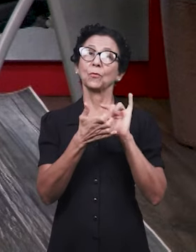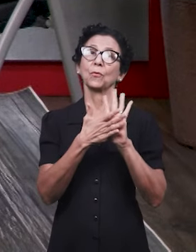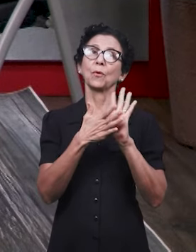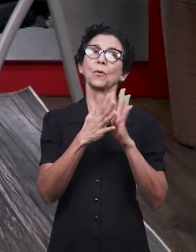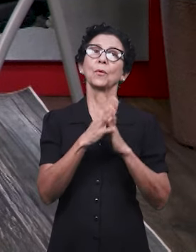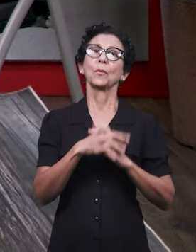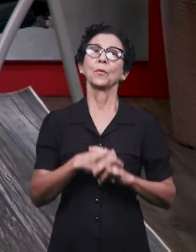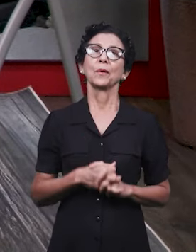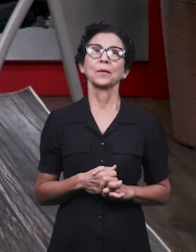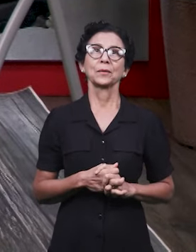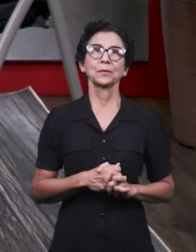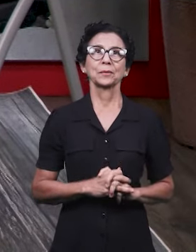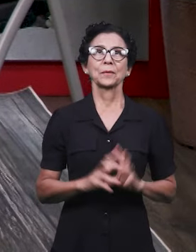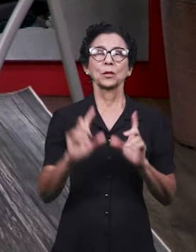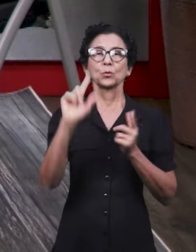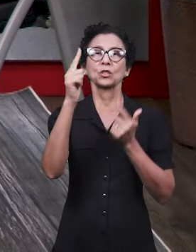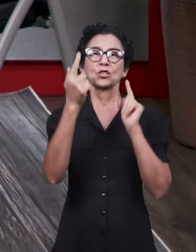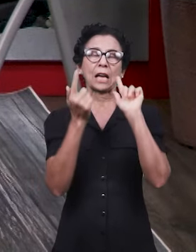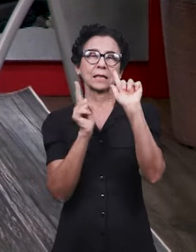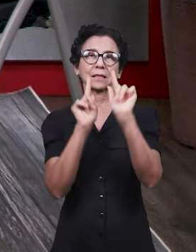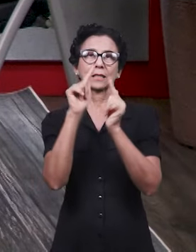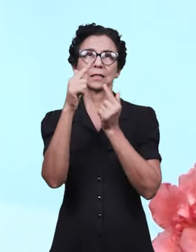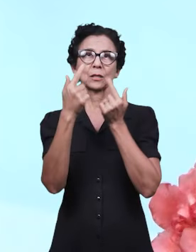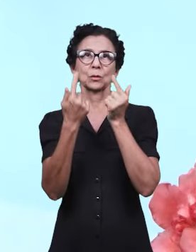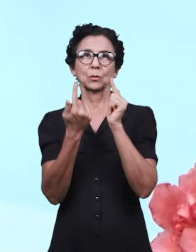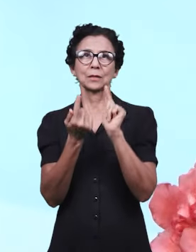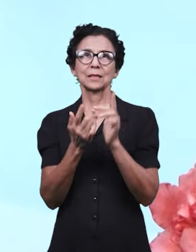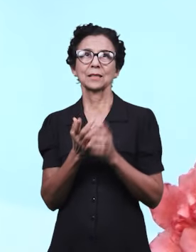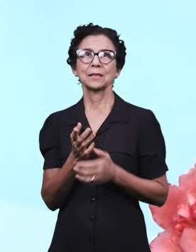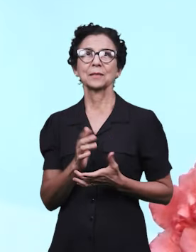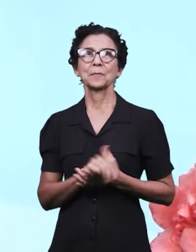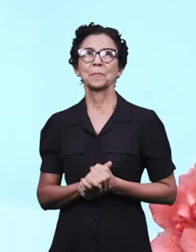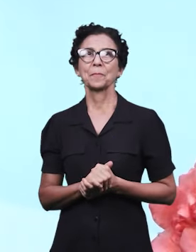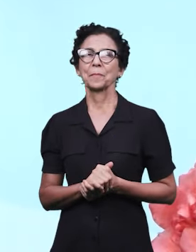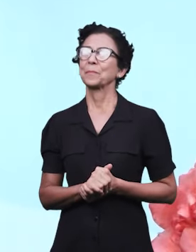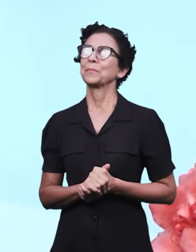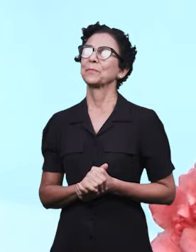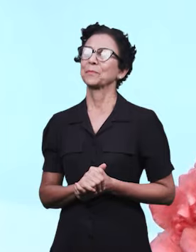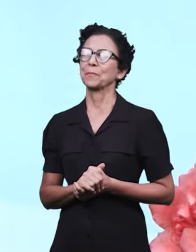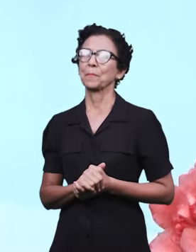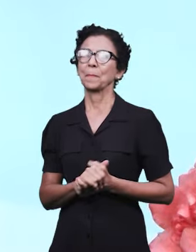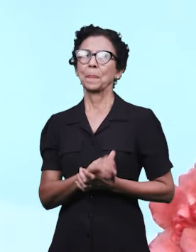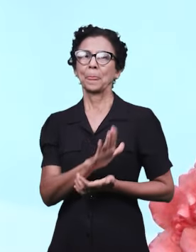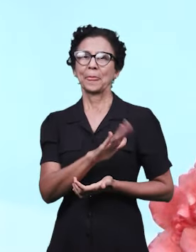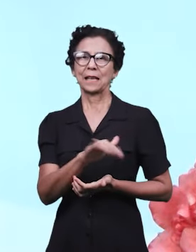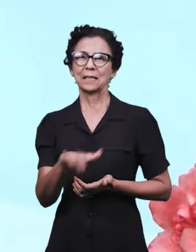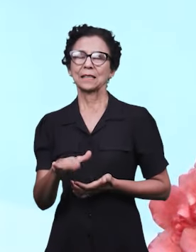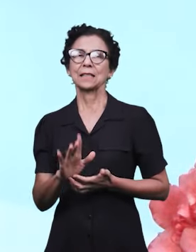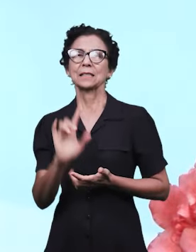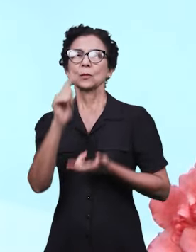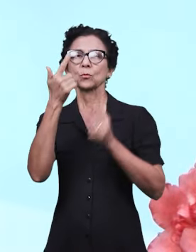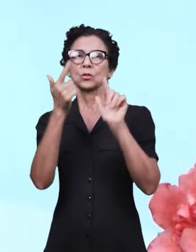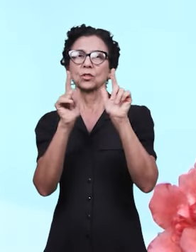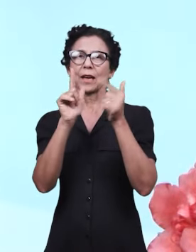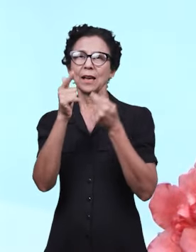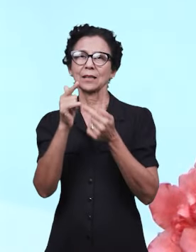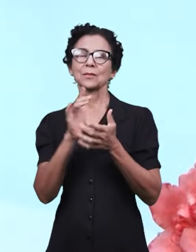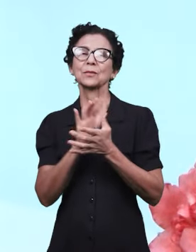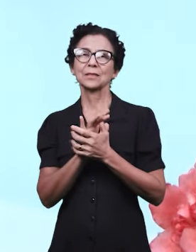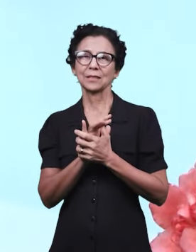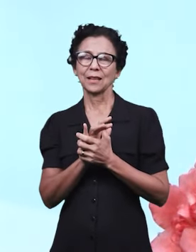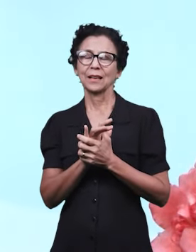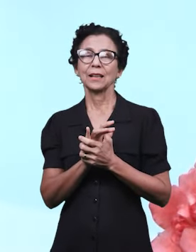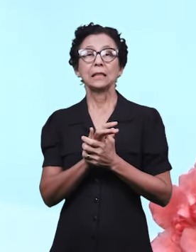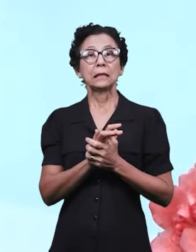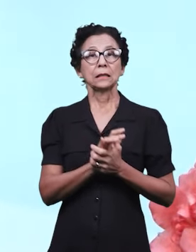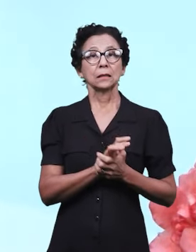estimulando sinais. Os gestos de Marionice. Nós sabemos que nós temos os nossos gestos, presente que o Senhor nos deu. Então, na hora que as